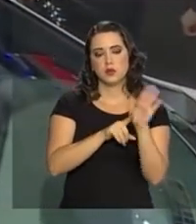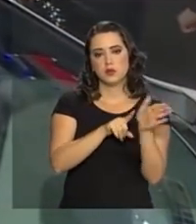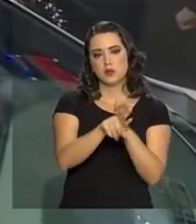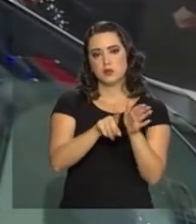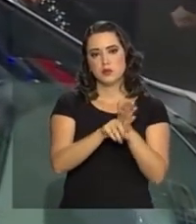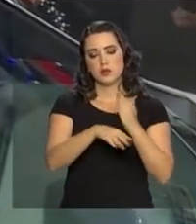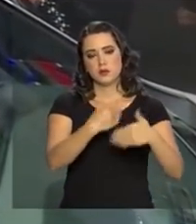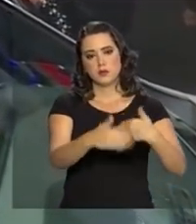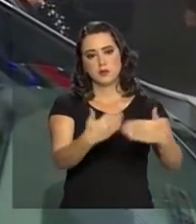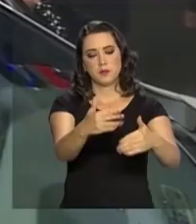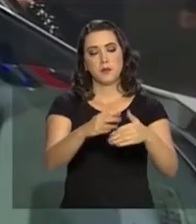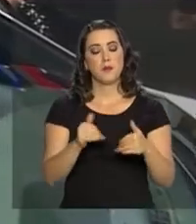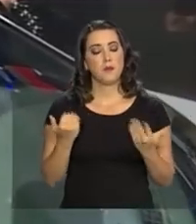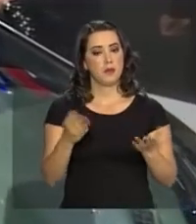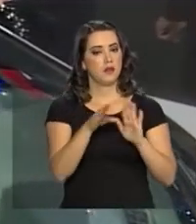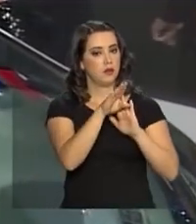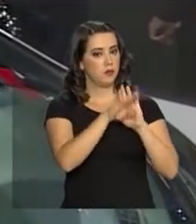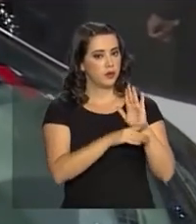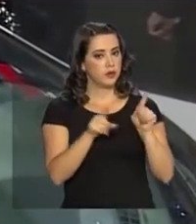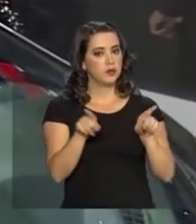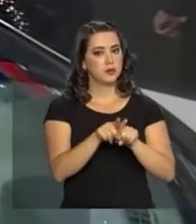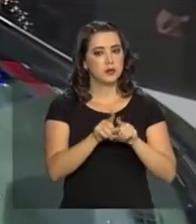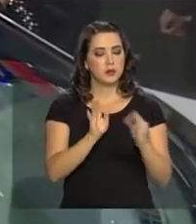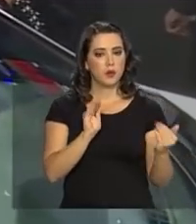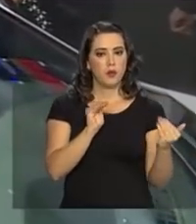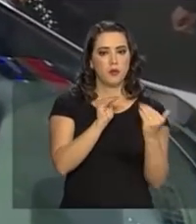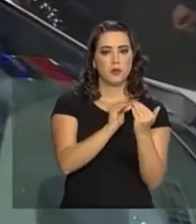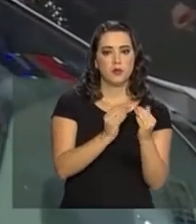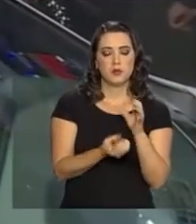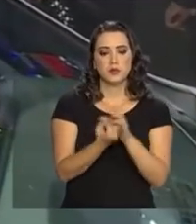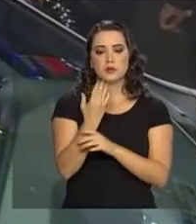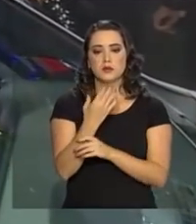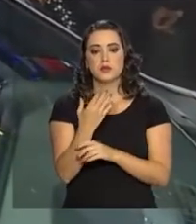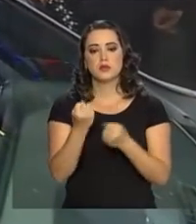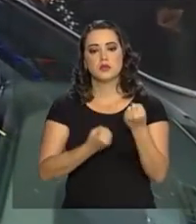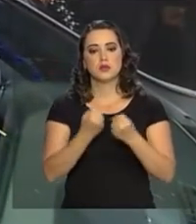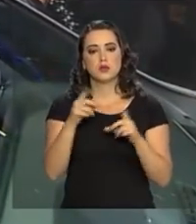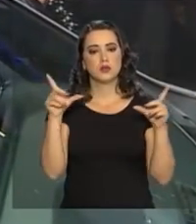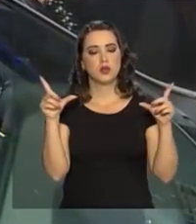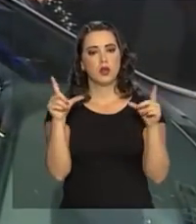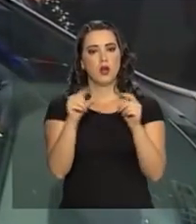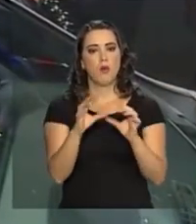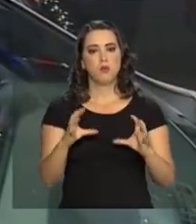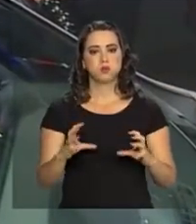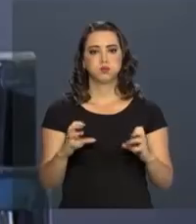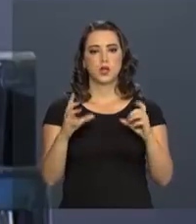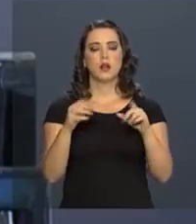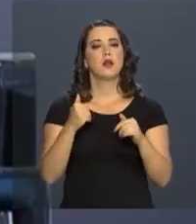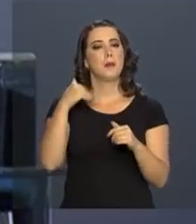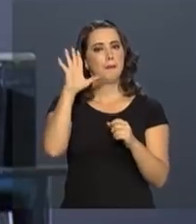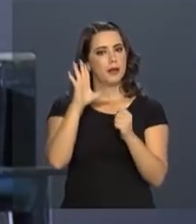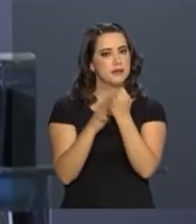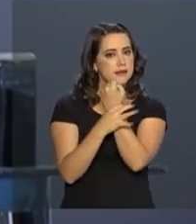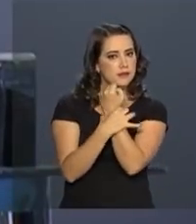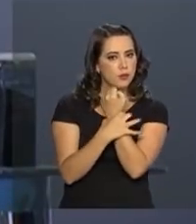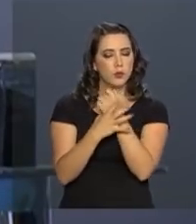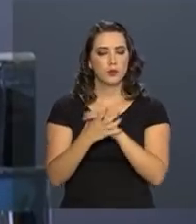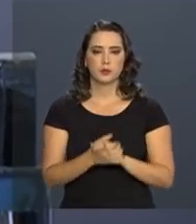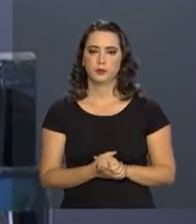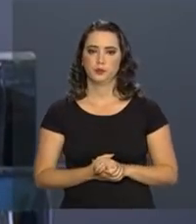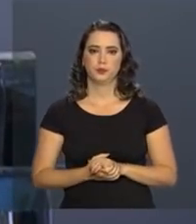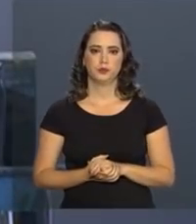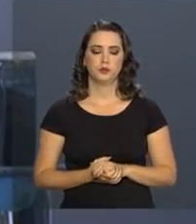e desenvolvimento. O programa também traz metas para a produção de veículos menos poluentes e mais seguros. O Rota